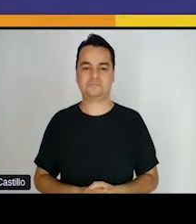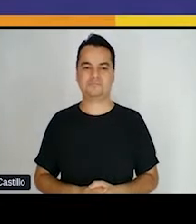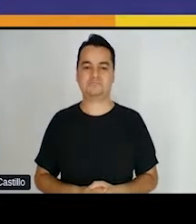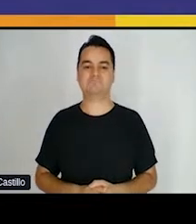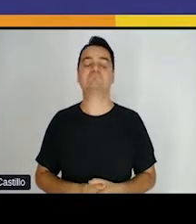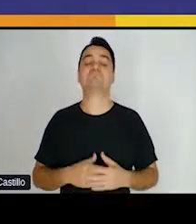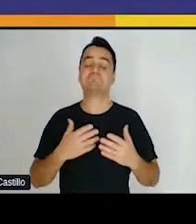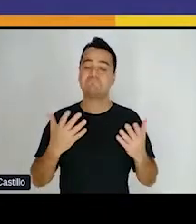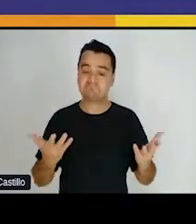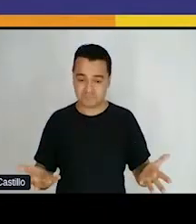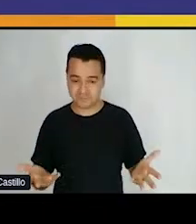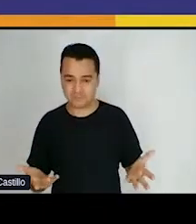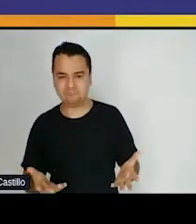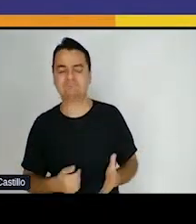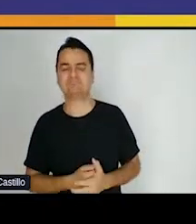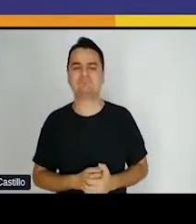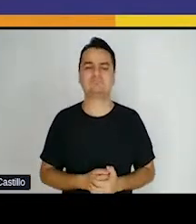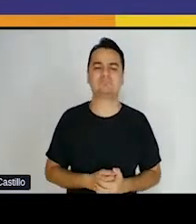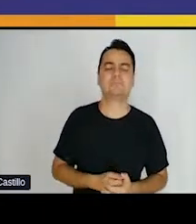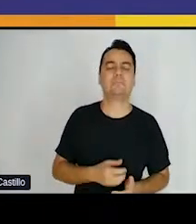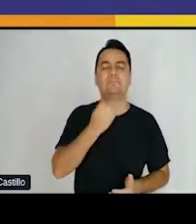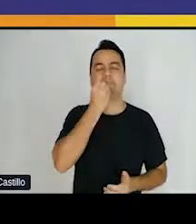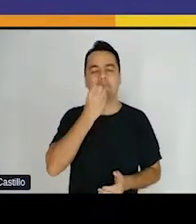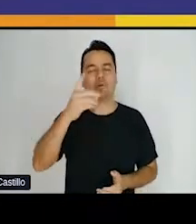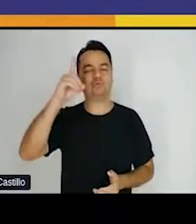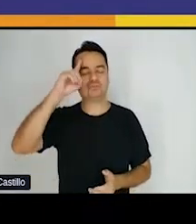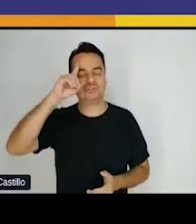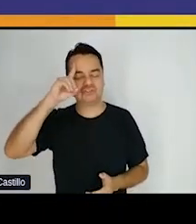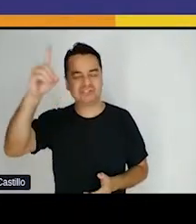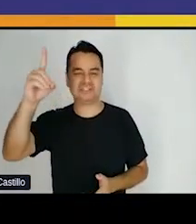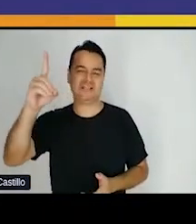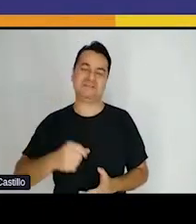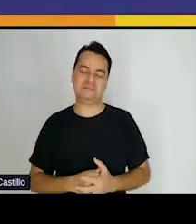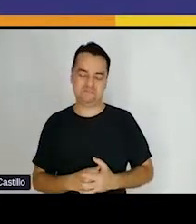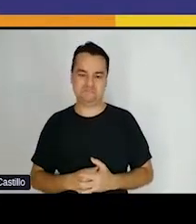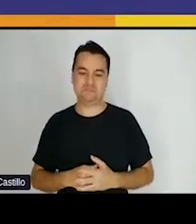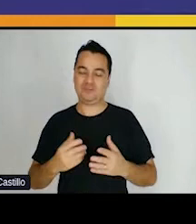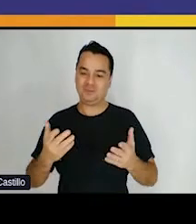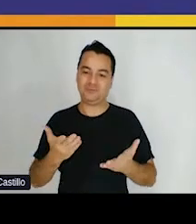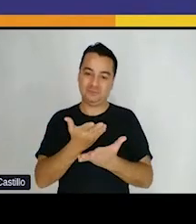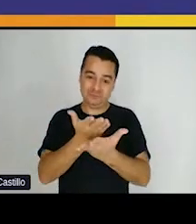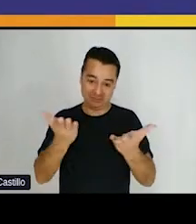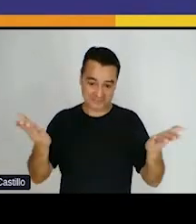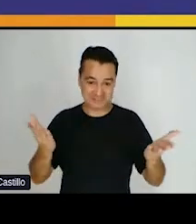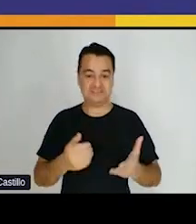Bom, então, pessoal, muito bom dia, né, a todos.